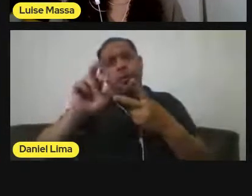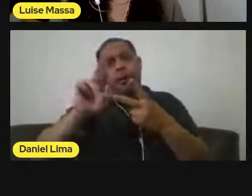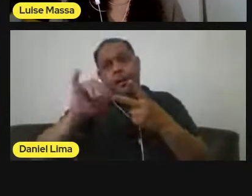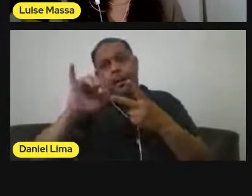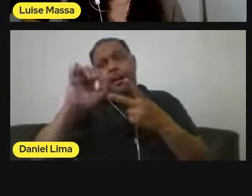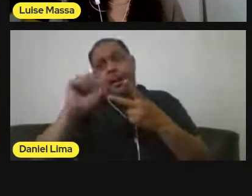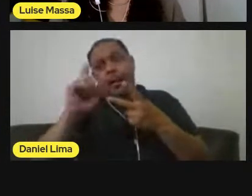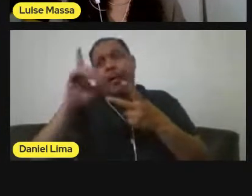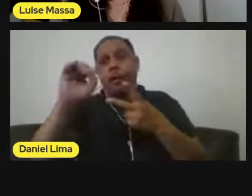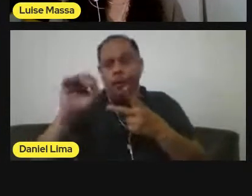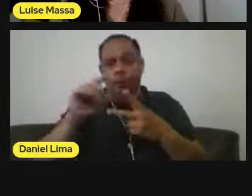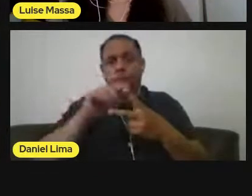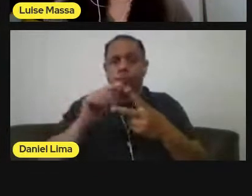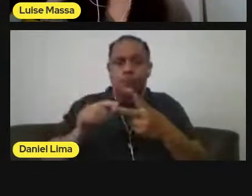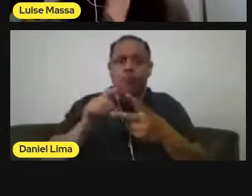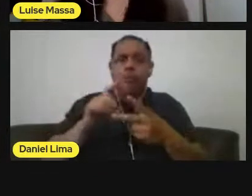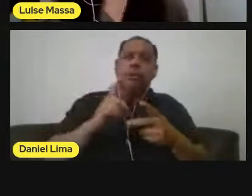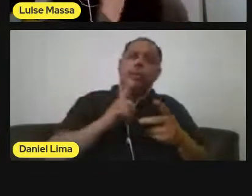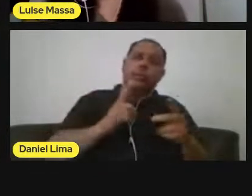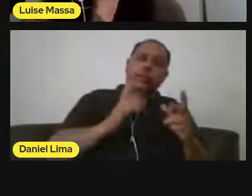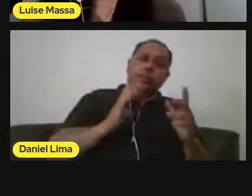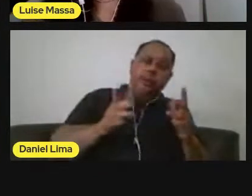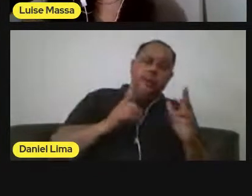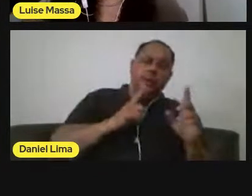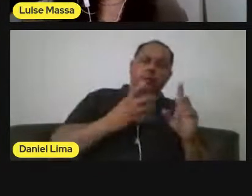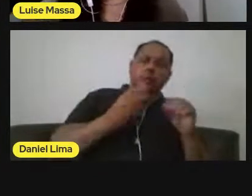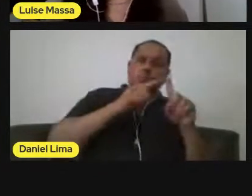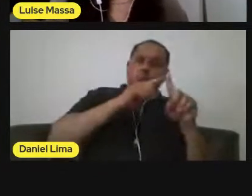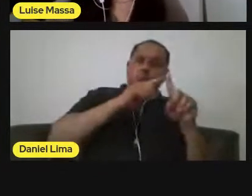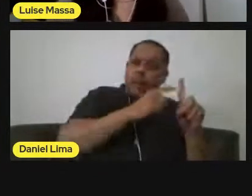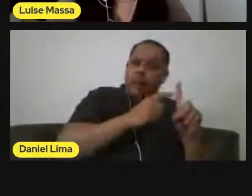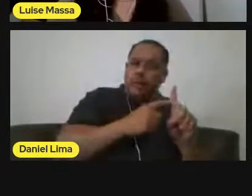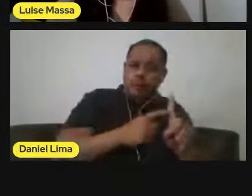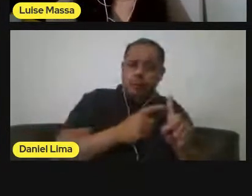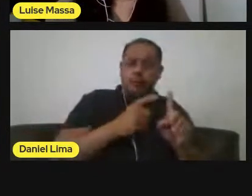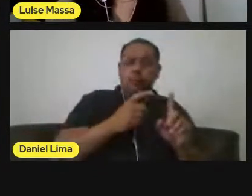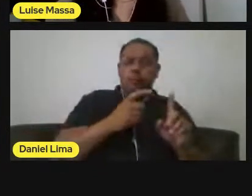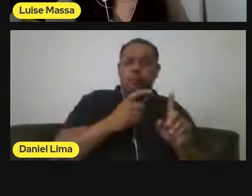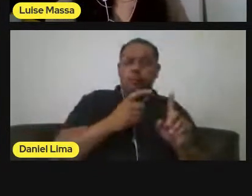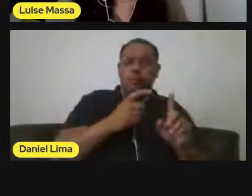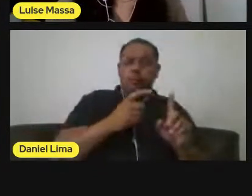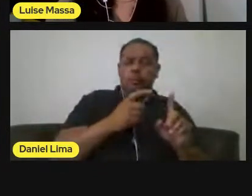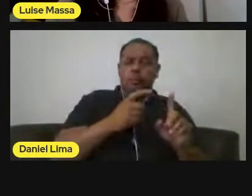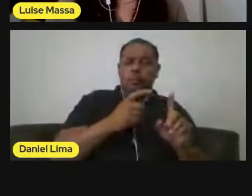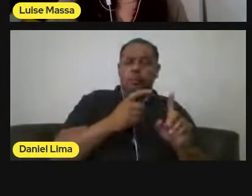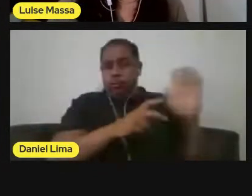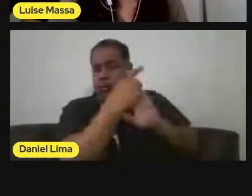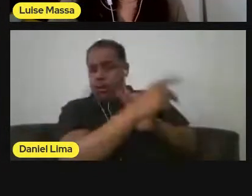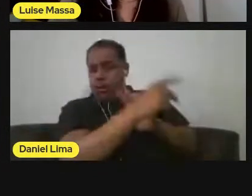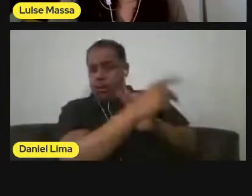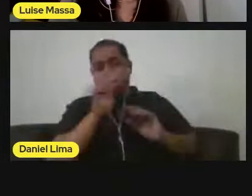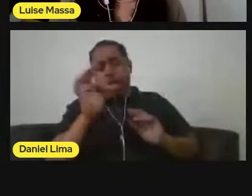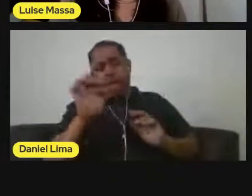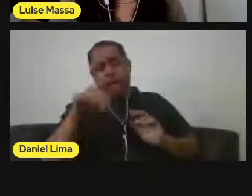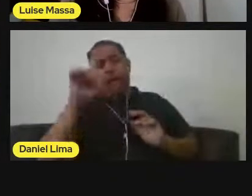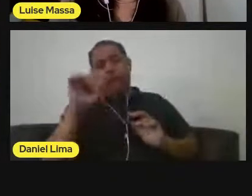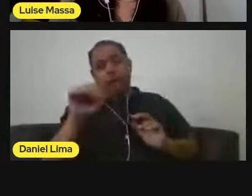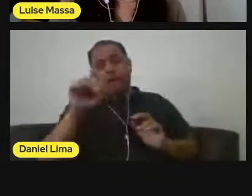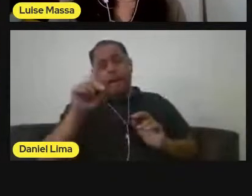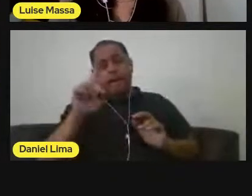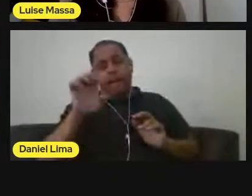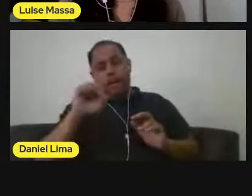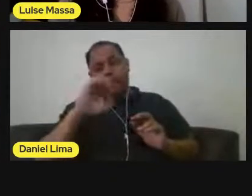traços do ortónimo Fernando Pessoa. E, por outro lado, também não é certa